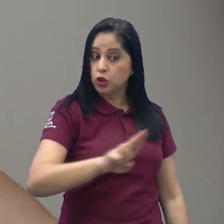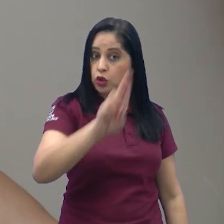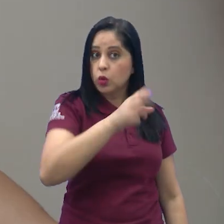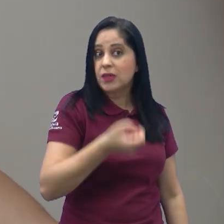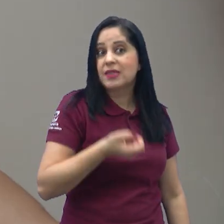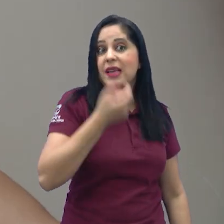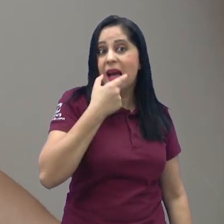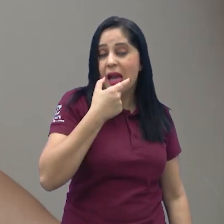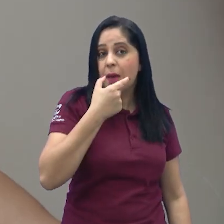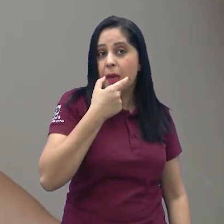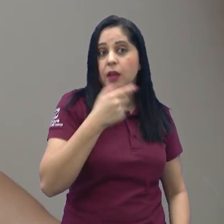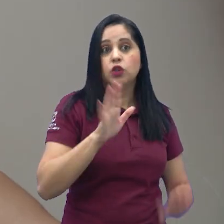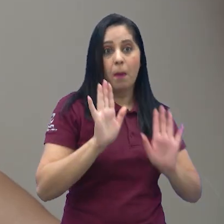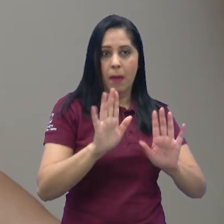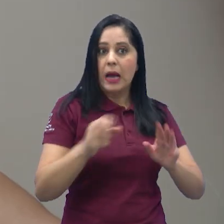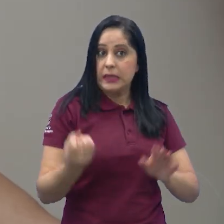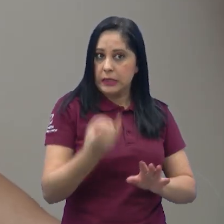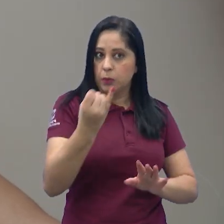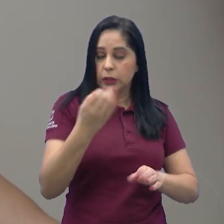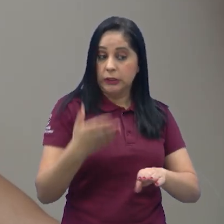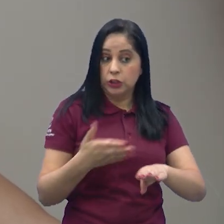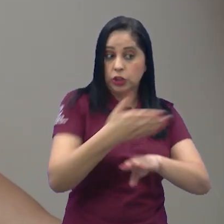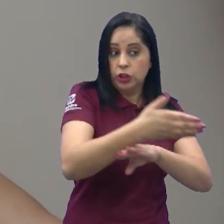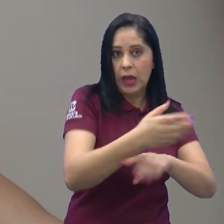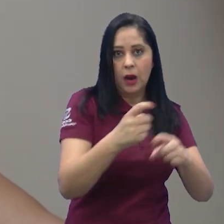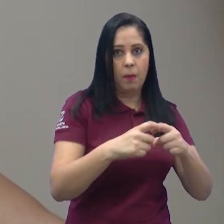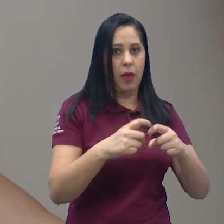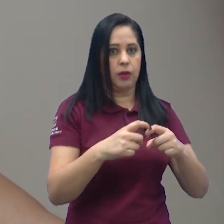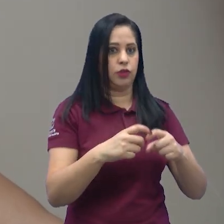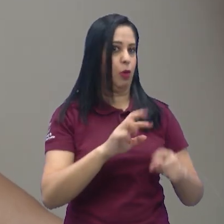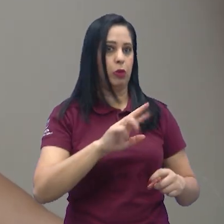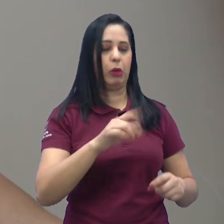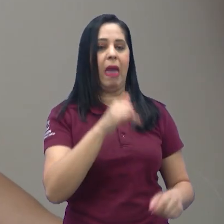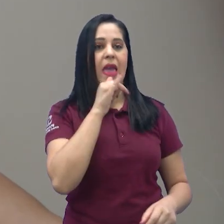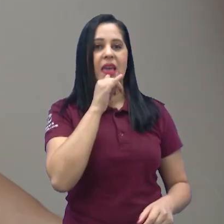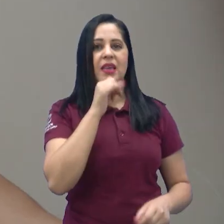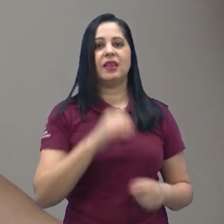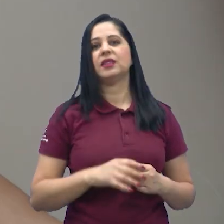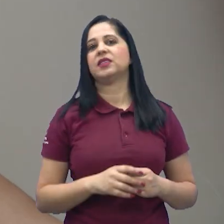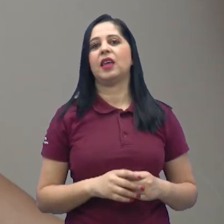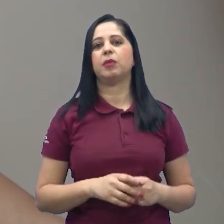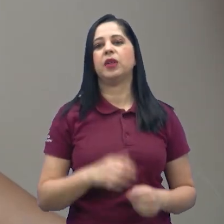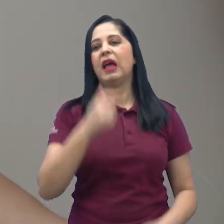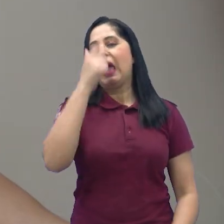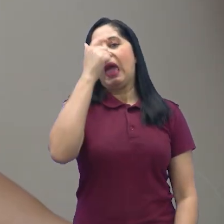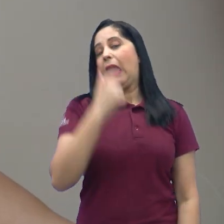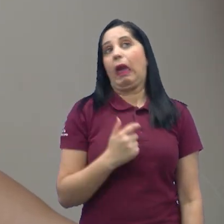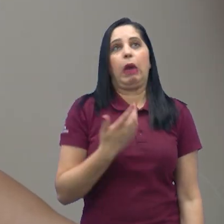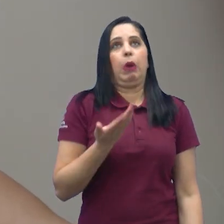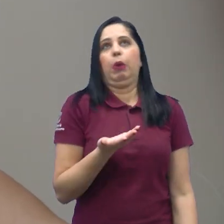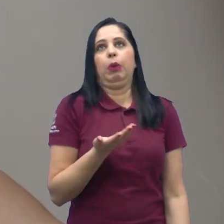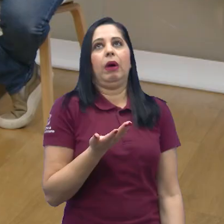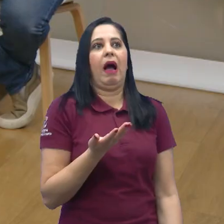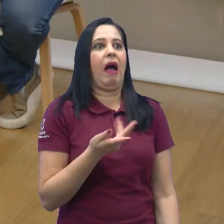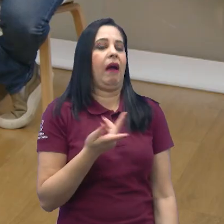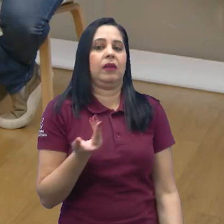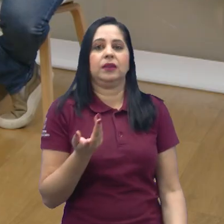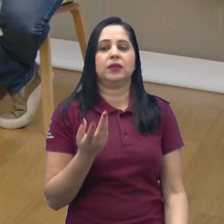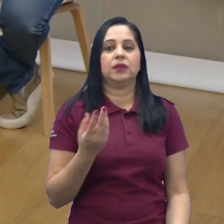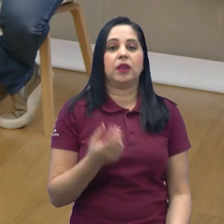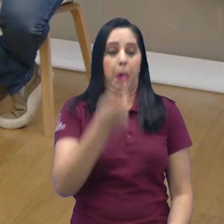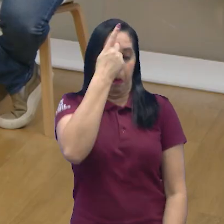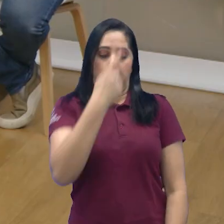o acompanhamento médico também, né? Não dá para tomar um medicamento porque eu escutei ou eu ouvi falar que... Não. Possível.